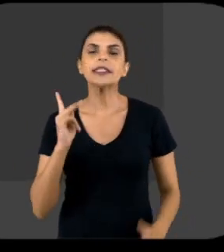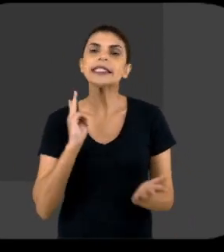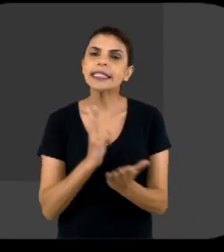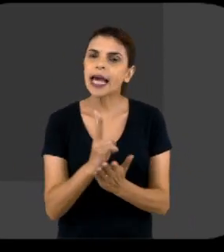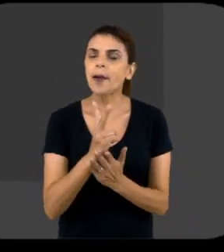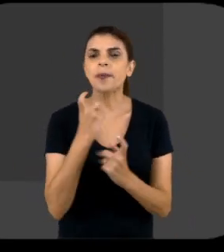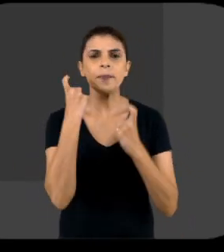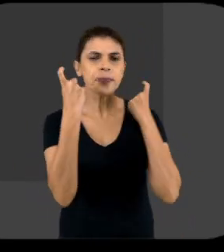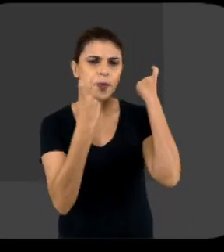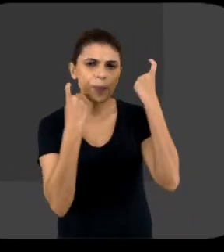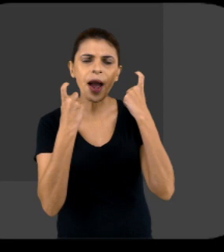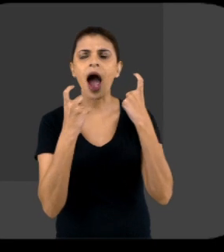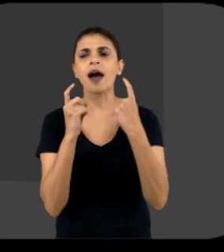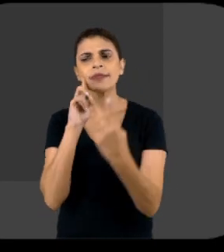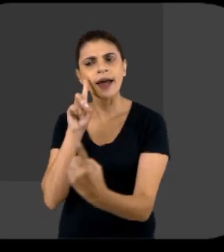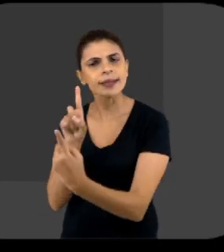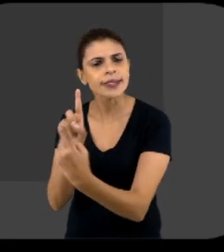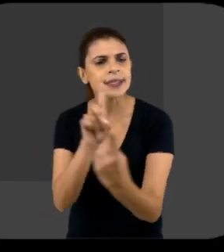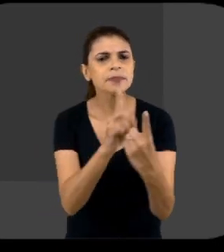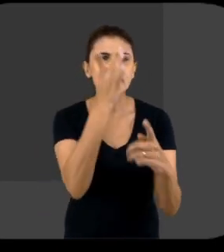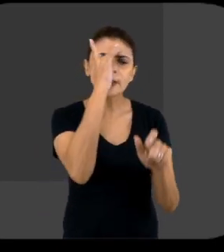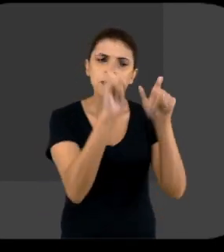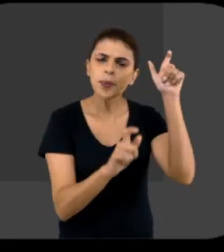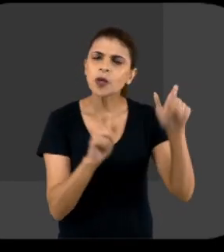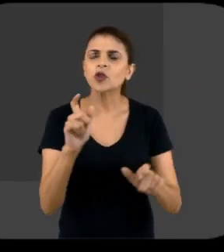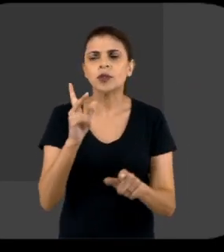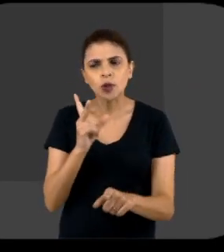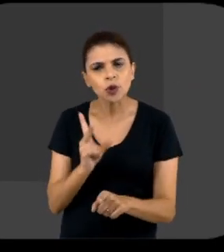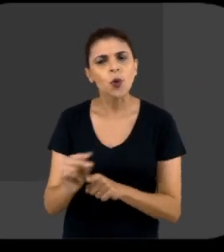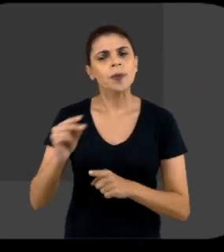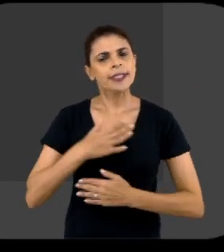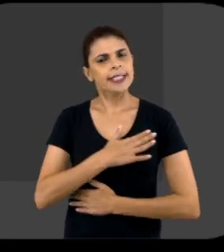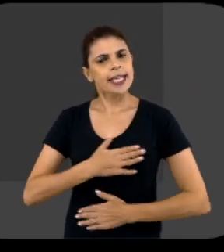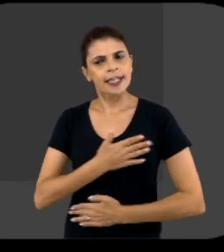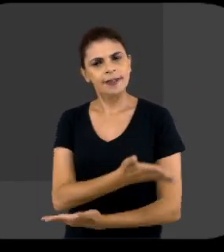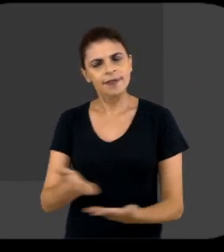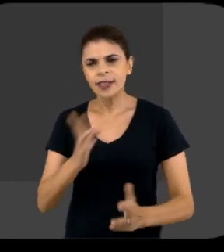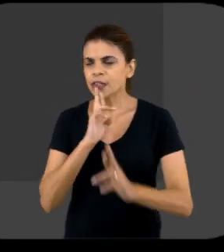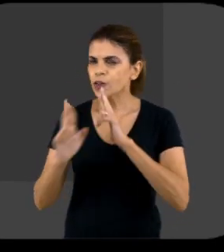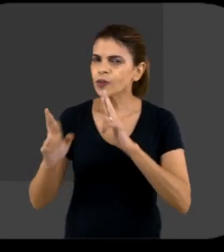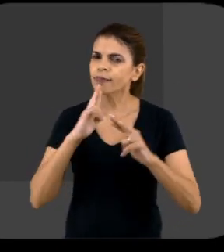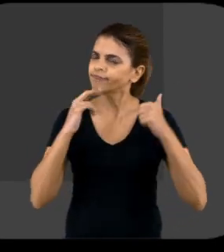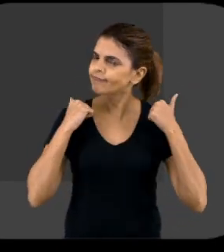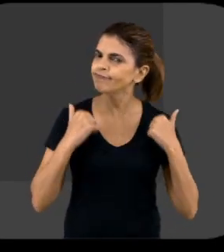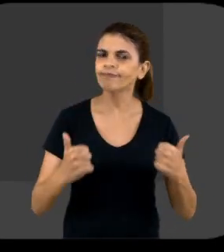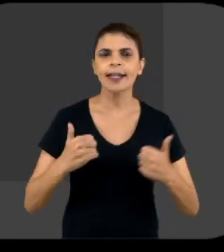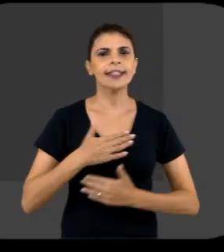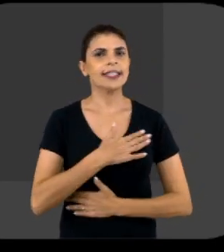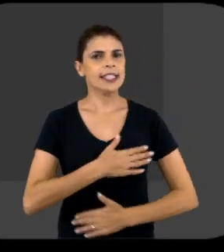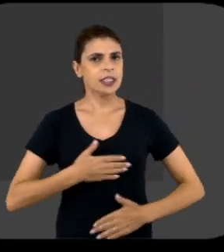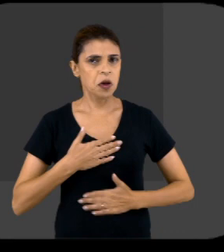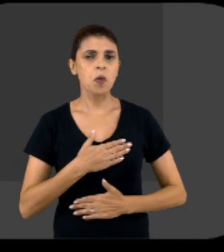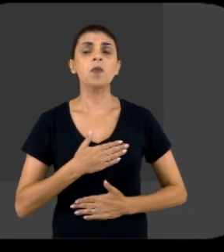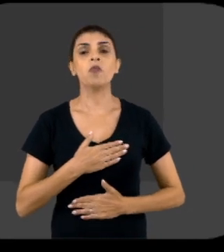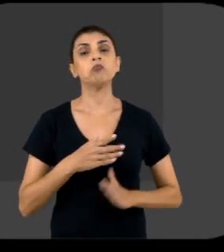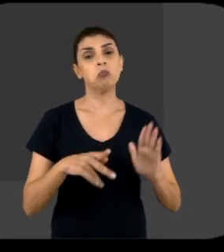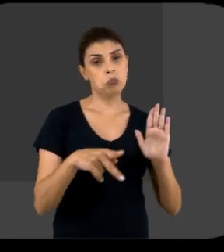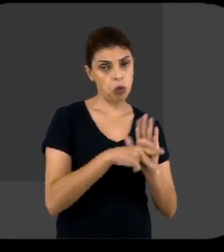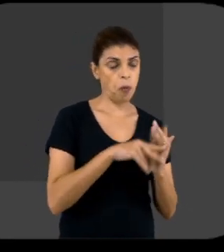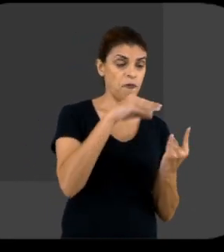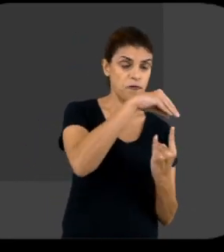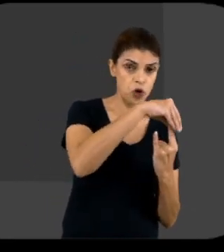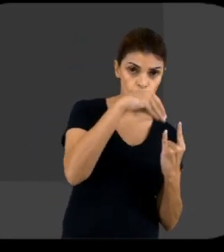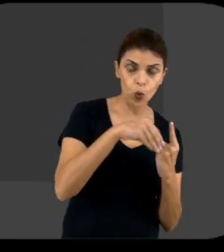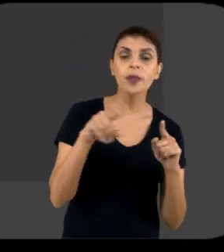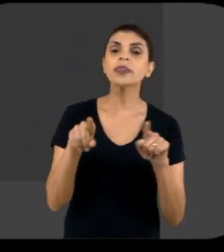conseguido superar as expectativas da população, felizmente. Então, eu digo que tanto a Fiocruz quanto o